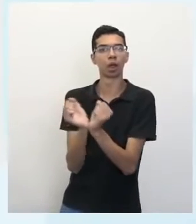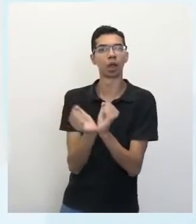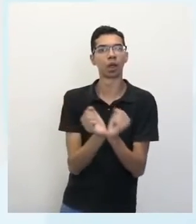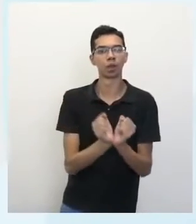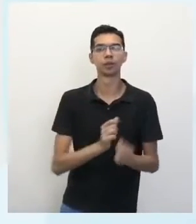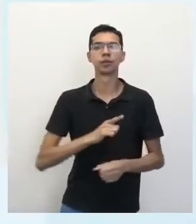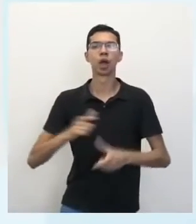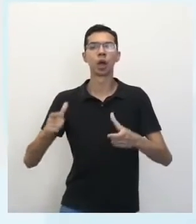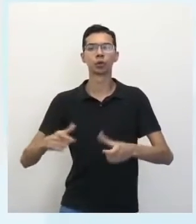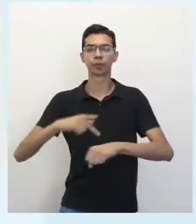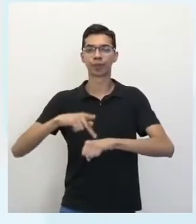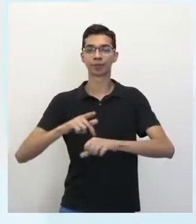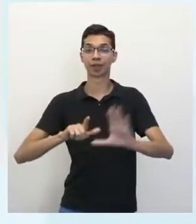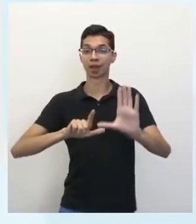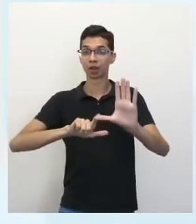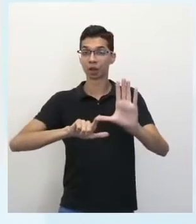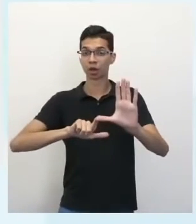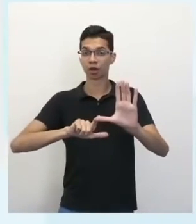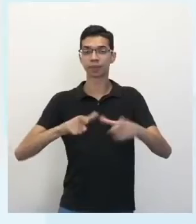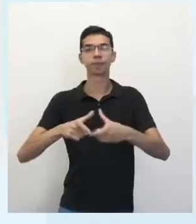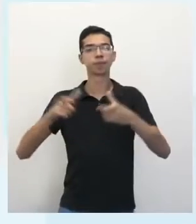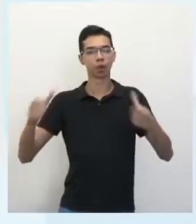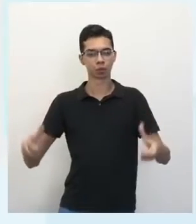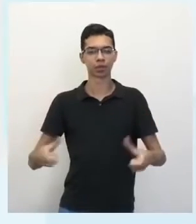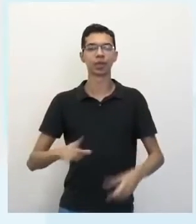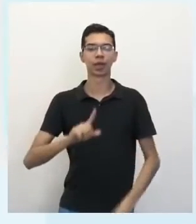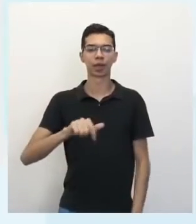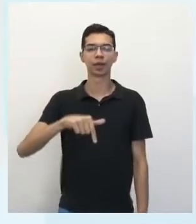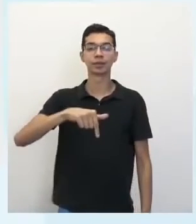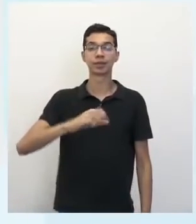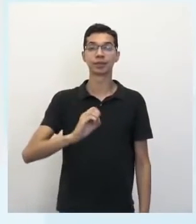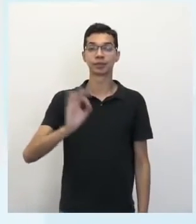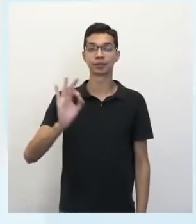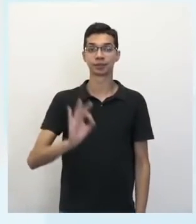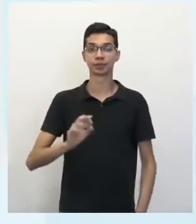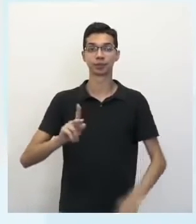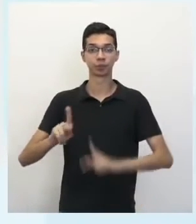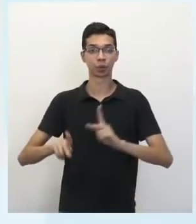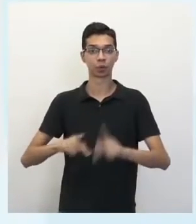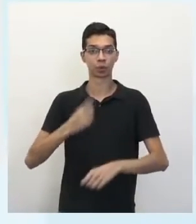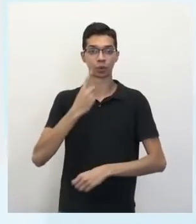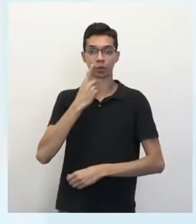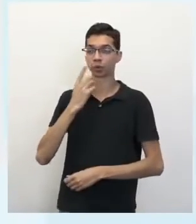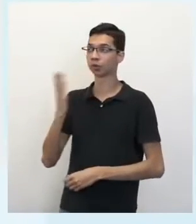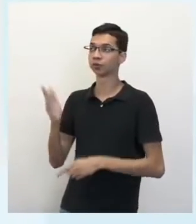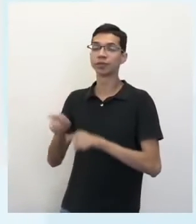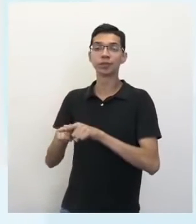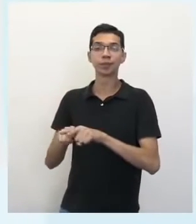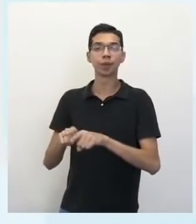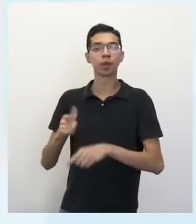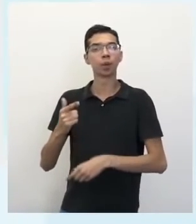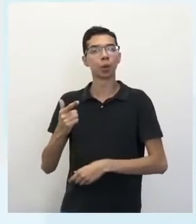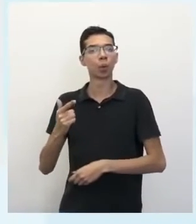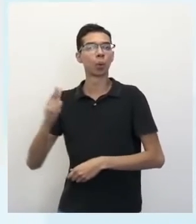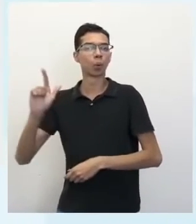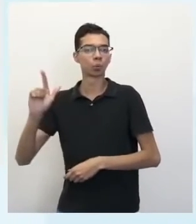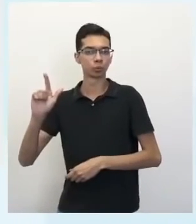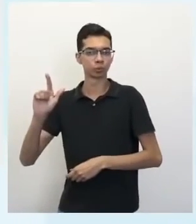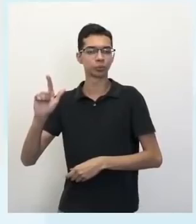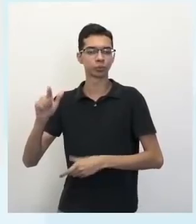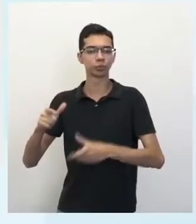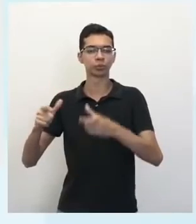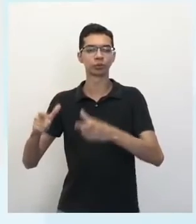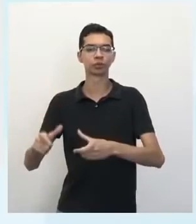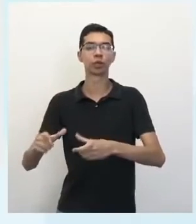de Angola, né, mais de 70% dessa população, né, e uma outra parte vieram aí da Costa do